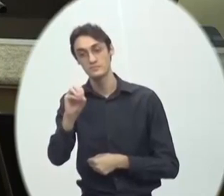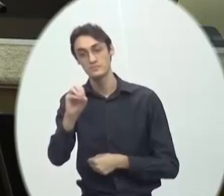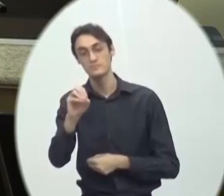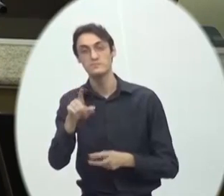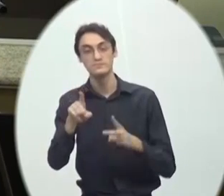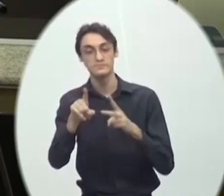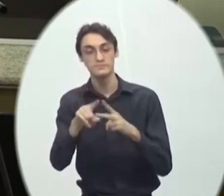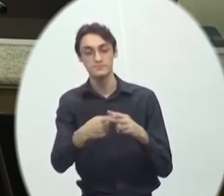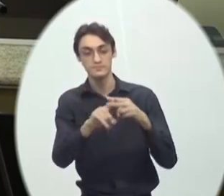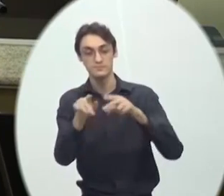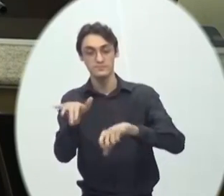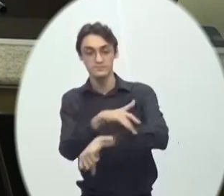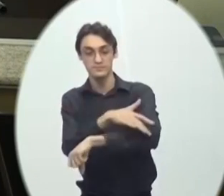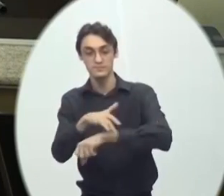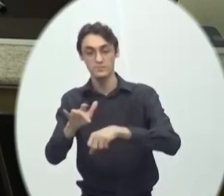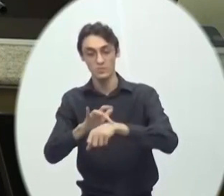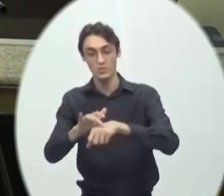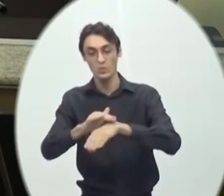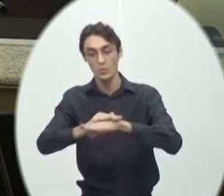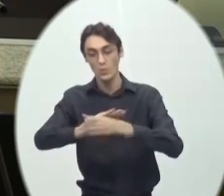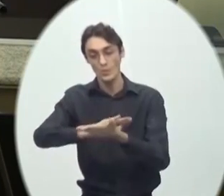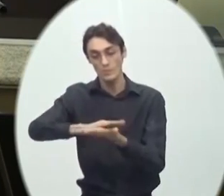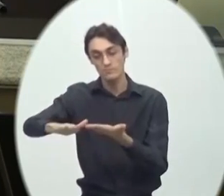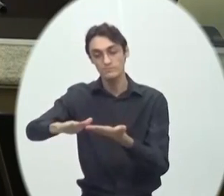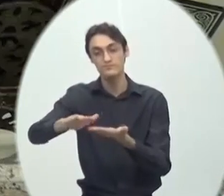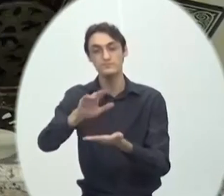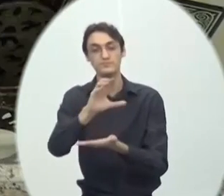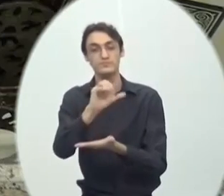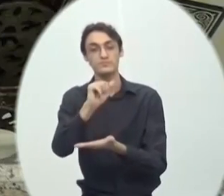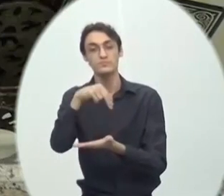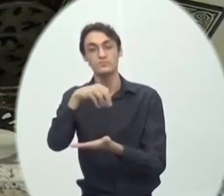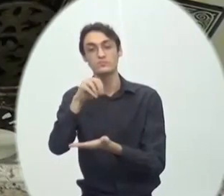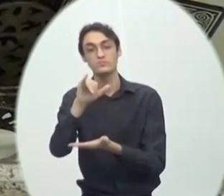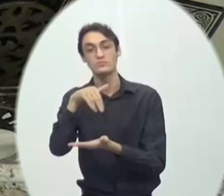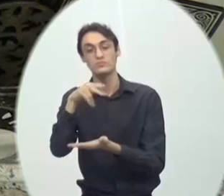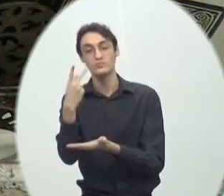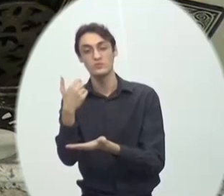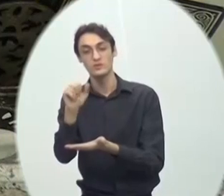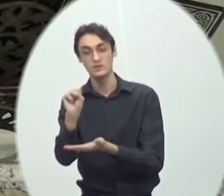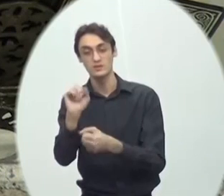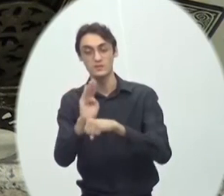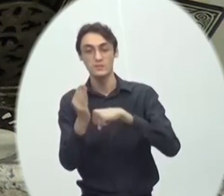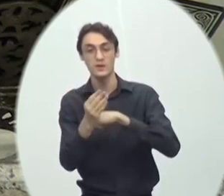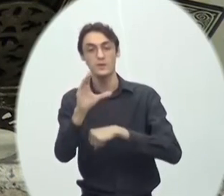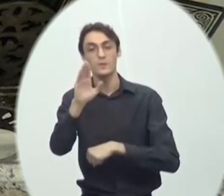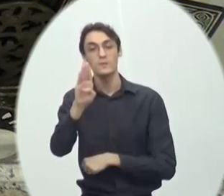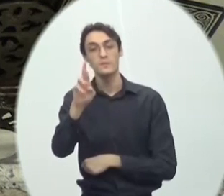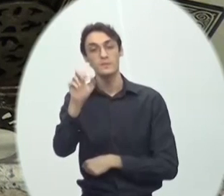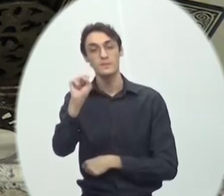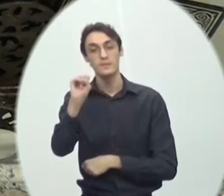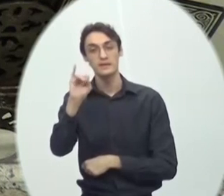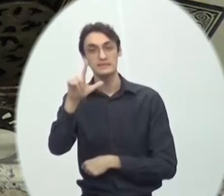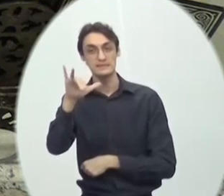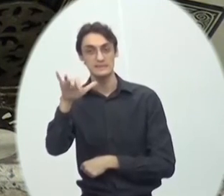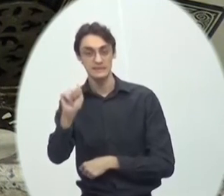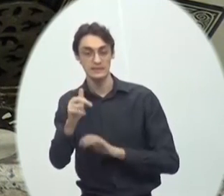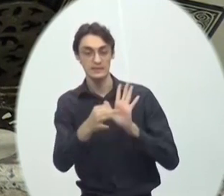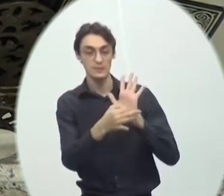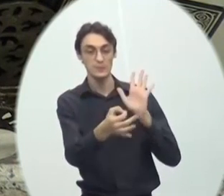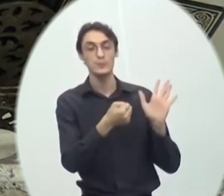Reparos na pavimentação asfáltica na rua Canoinhas, localizada no bairro Brasília. Indicação